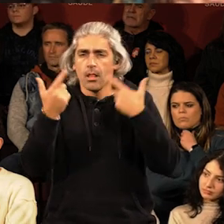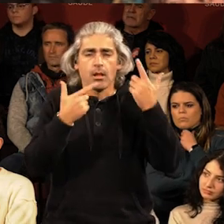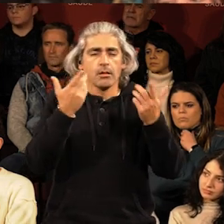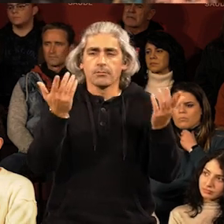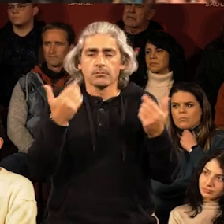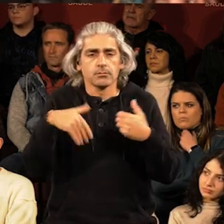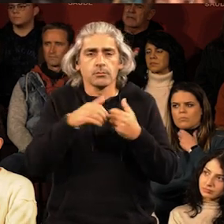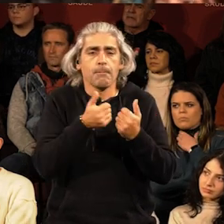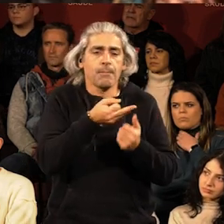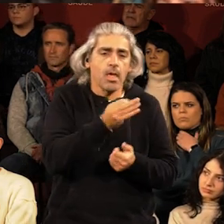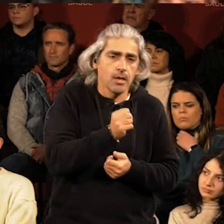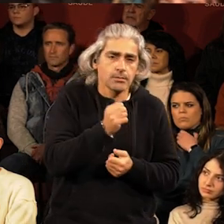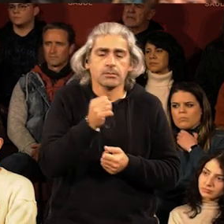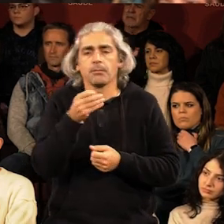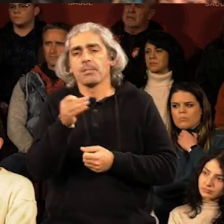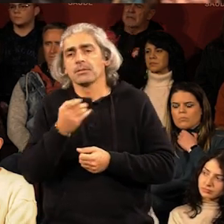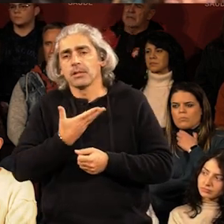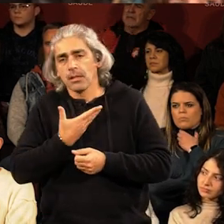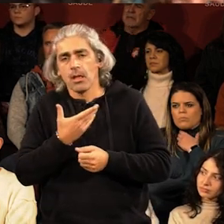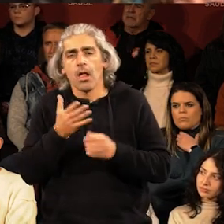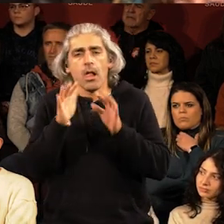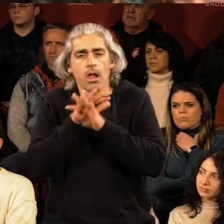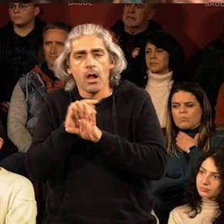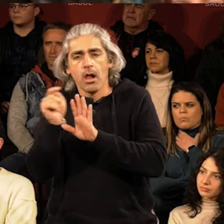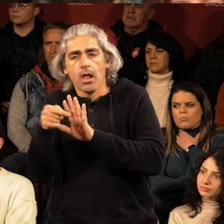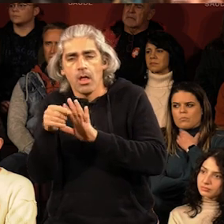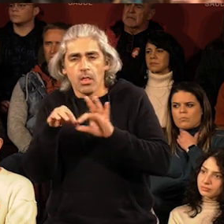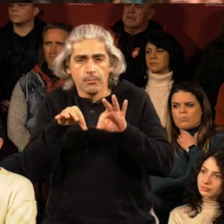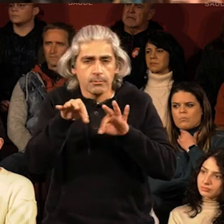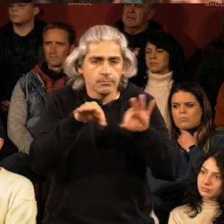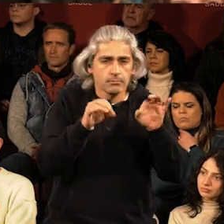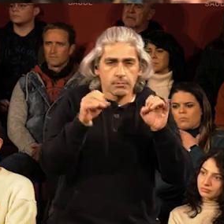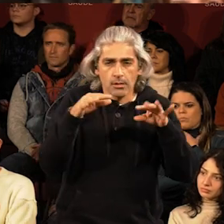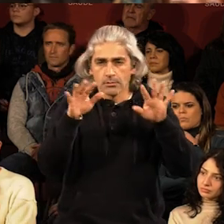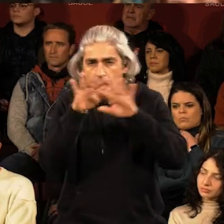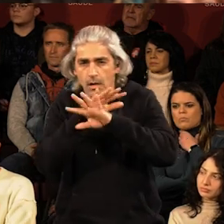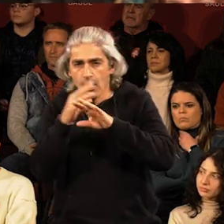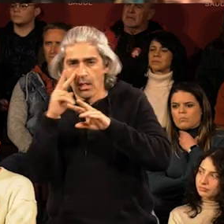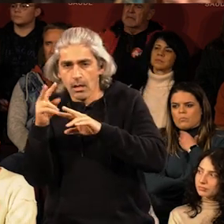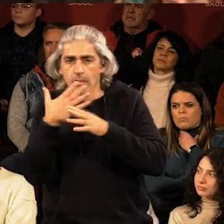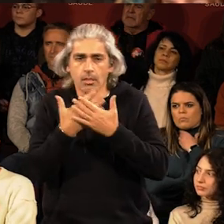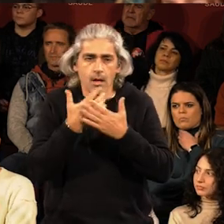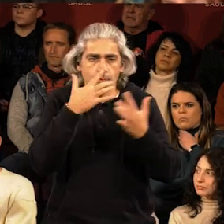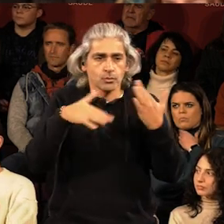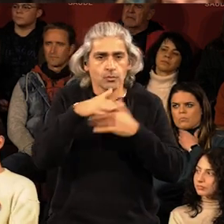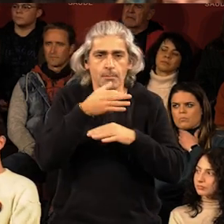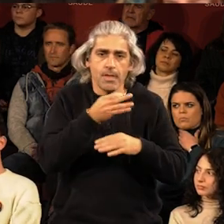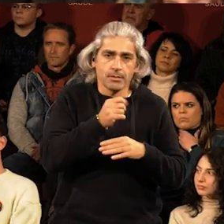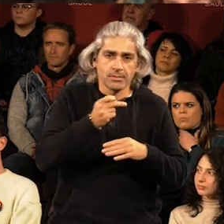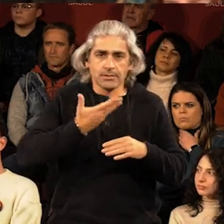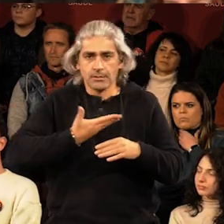quais PS e PSD escondem verdadeiros truques de ilusionismo atrás dos quais PS e